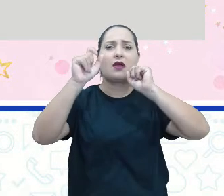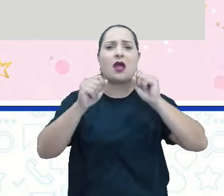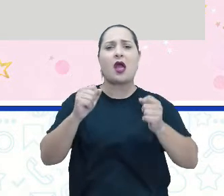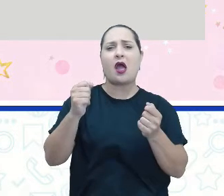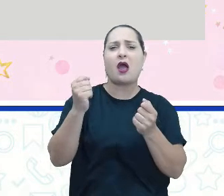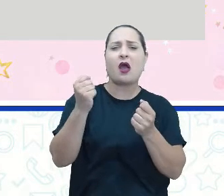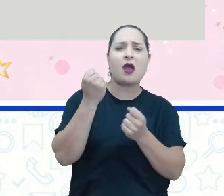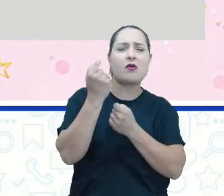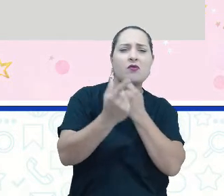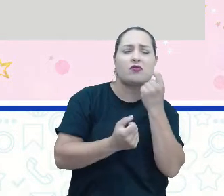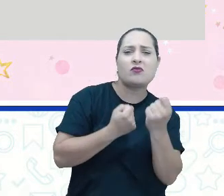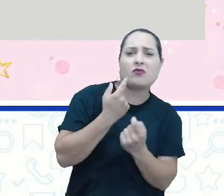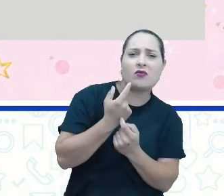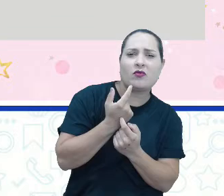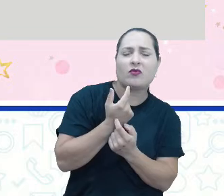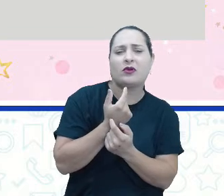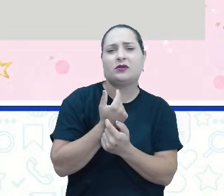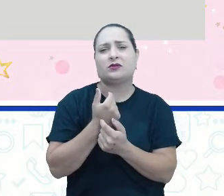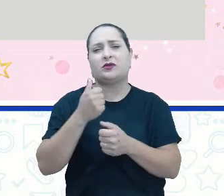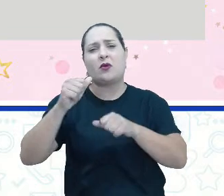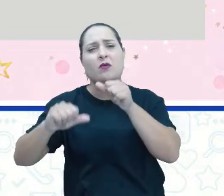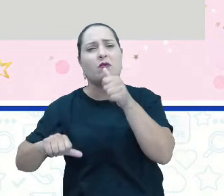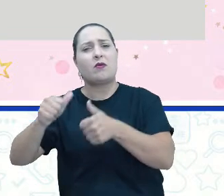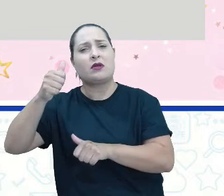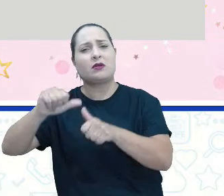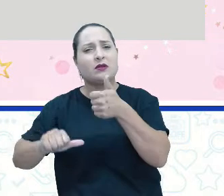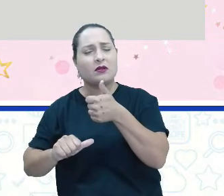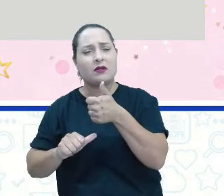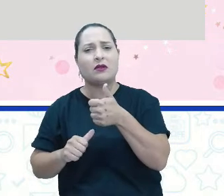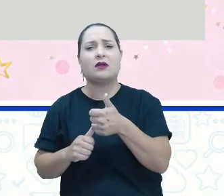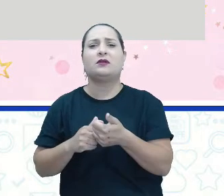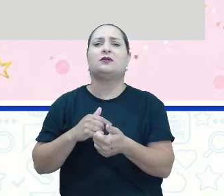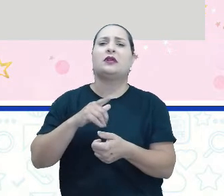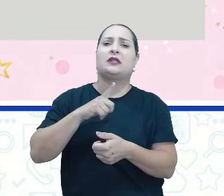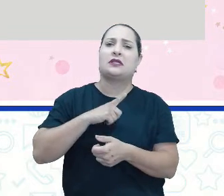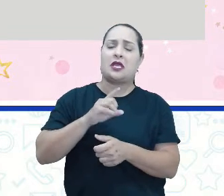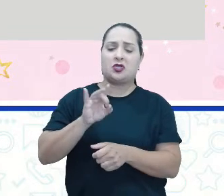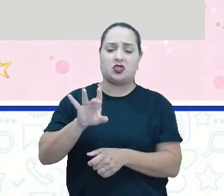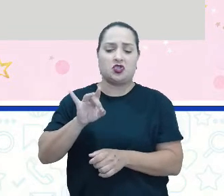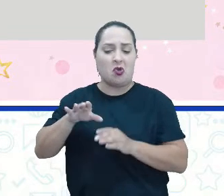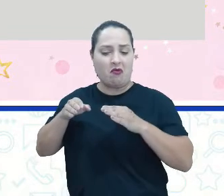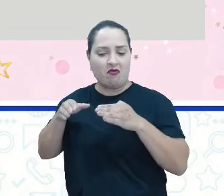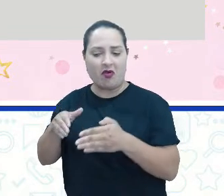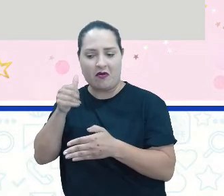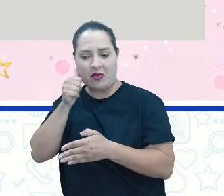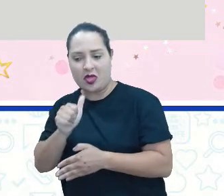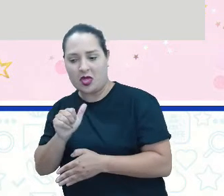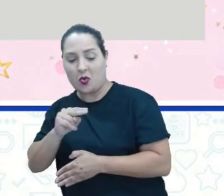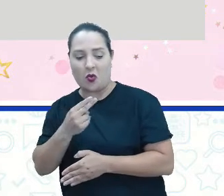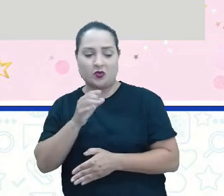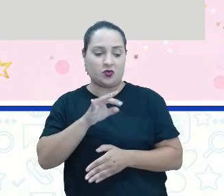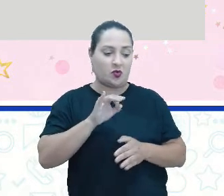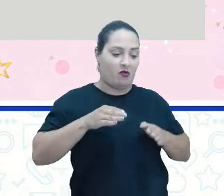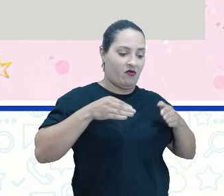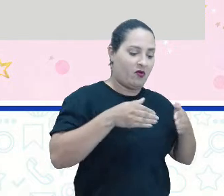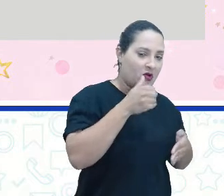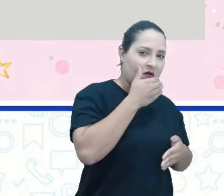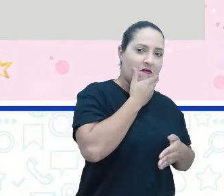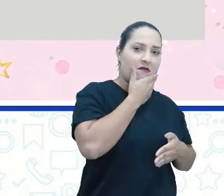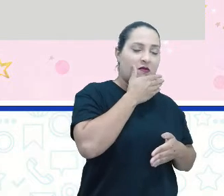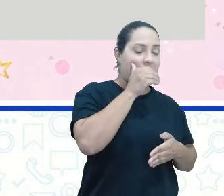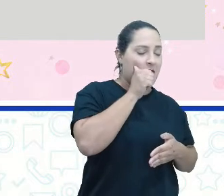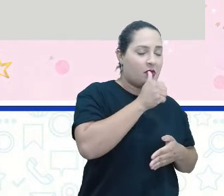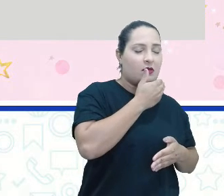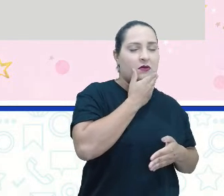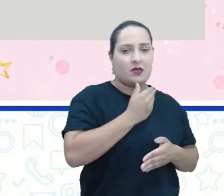alguns papéis ou algumas qualidades são somente masculinas ou somente femininas. Então, a gente tem, por exemplo, o discurso, né,